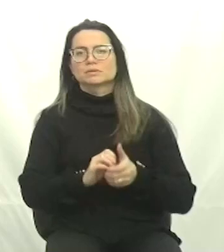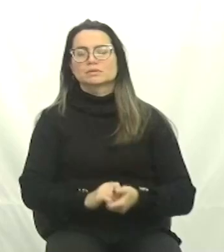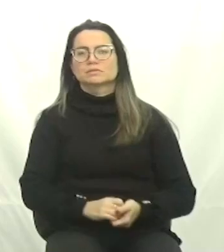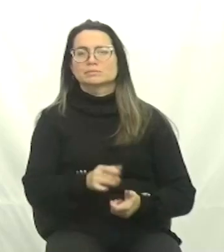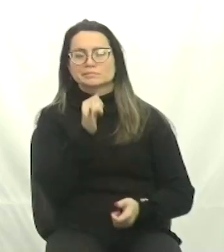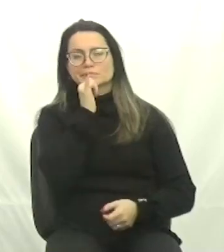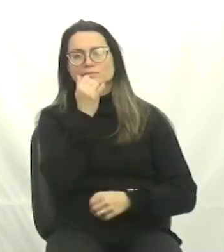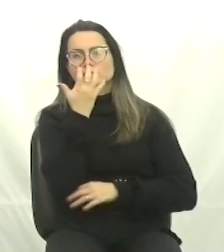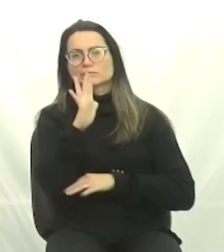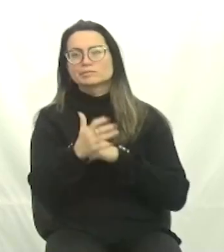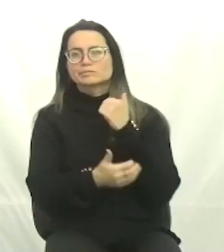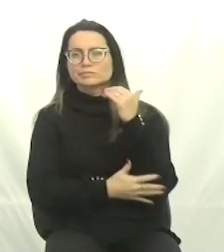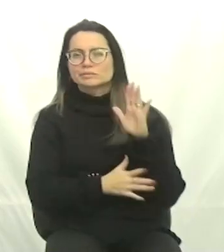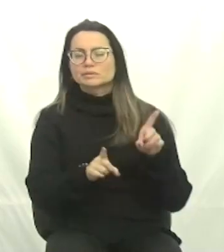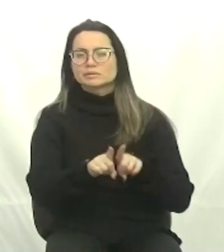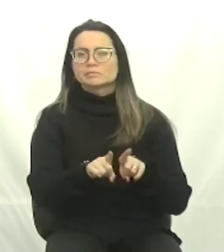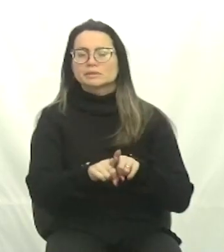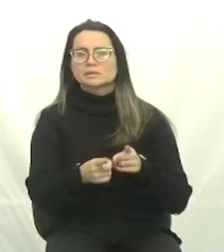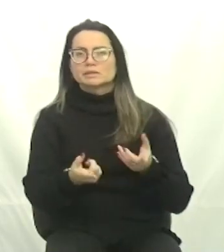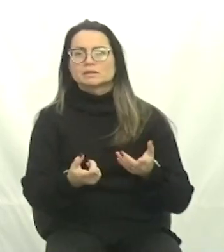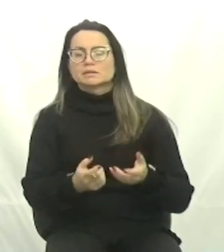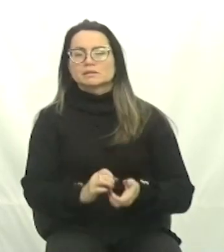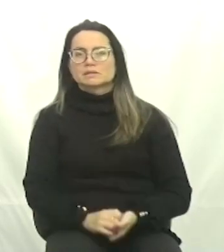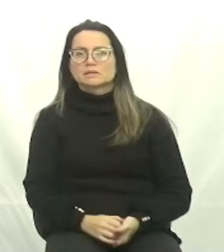vegetação e com o bota-fora.